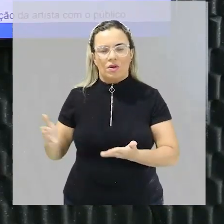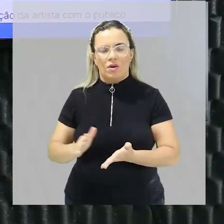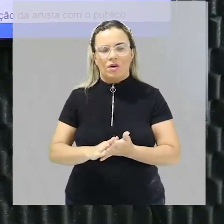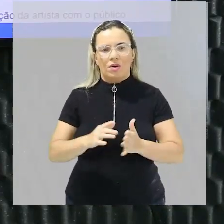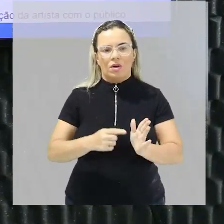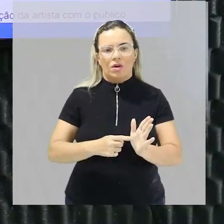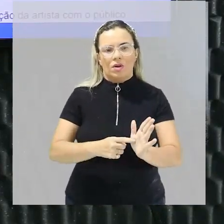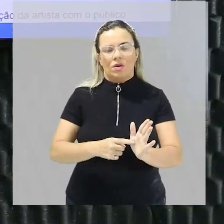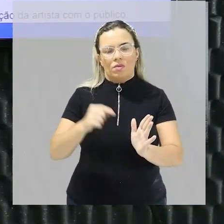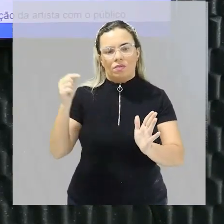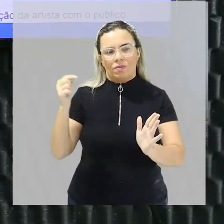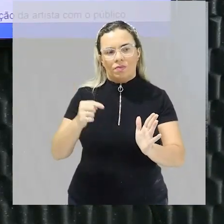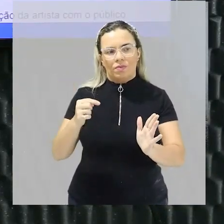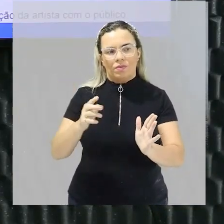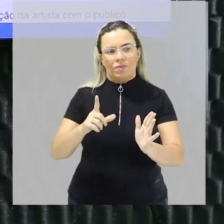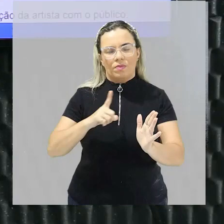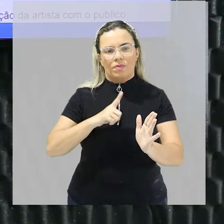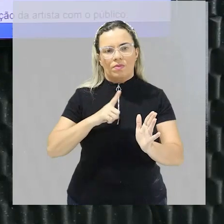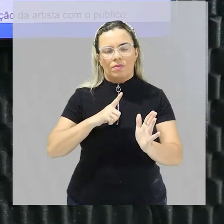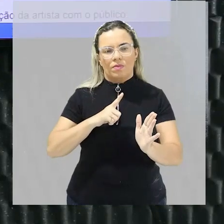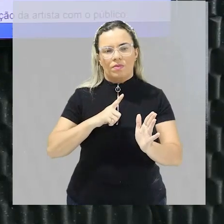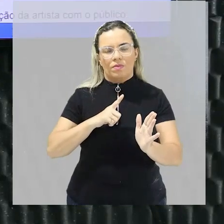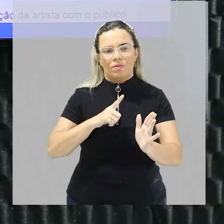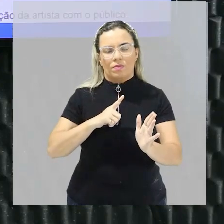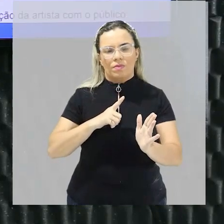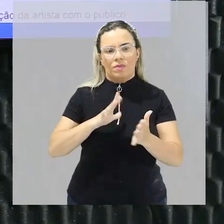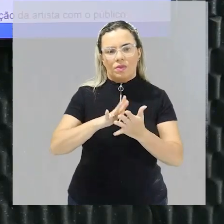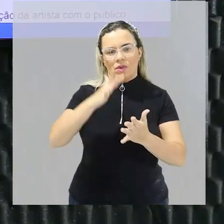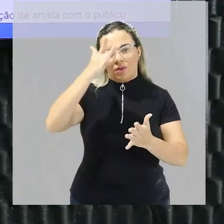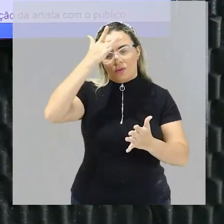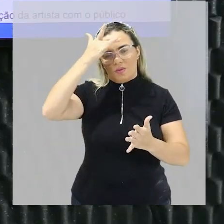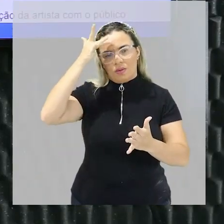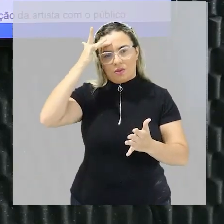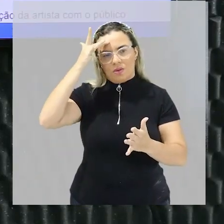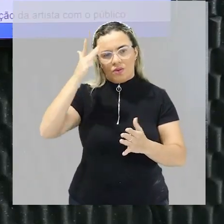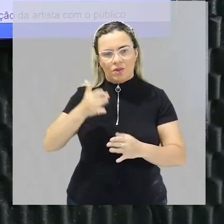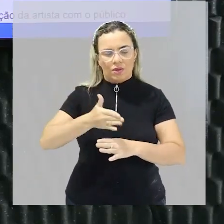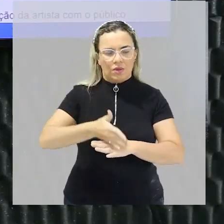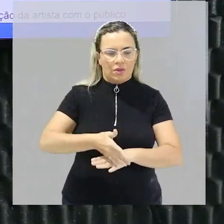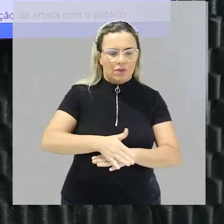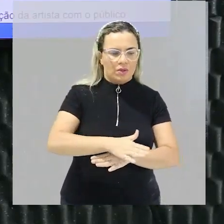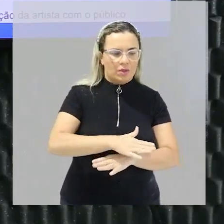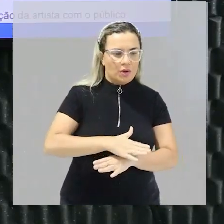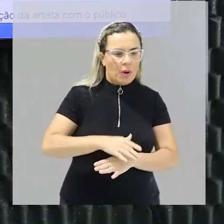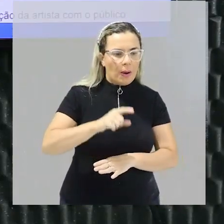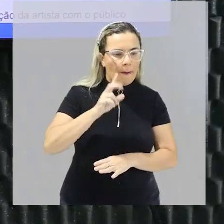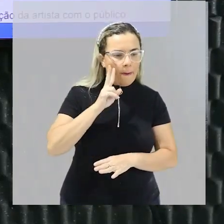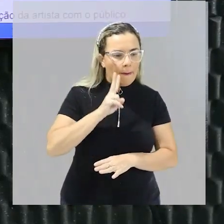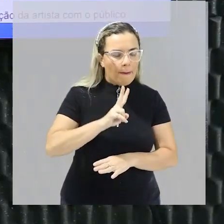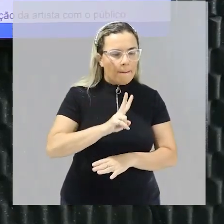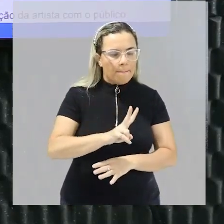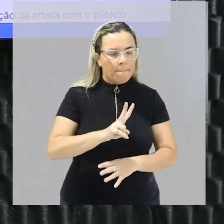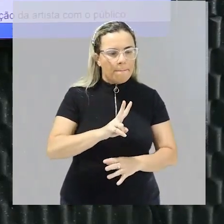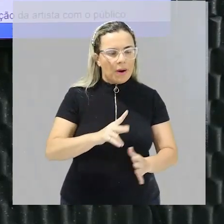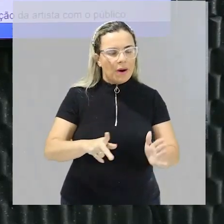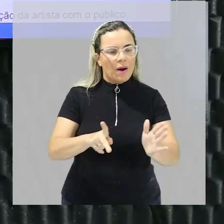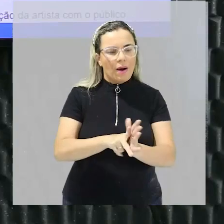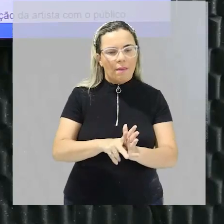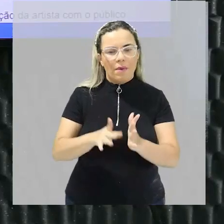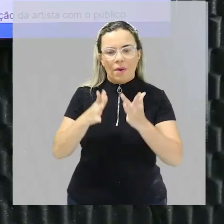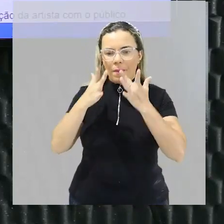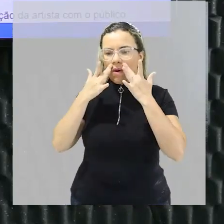traz a colaboração, certo, do espectador para a própria obra